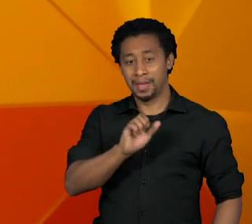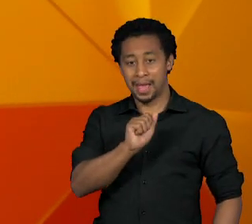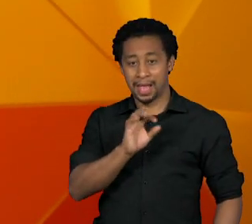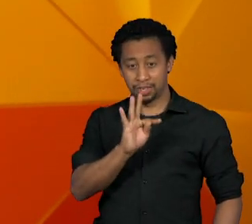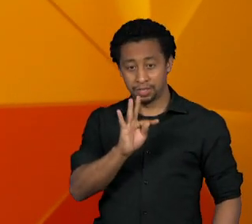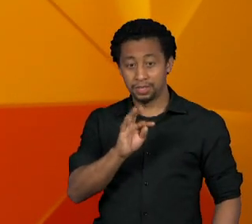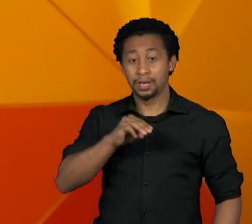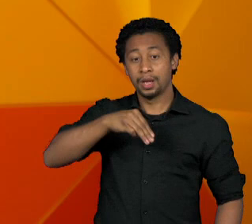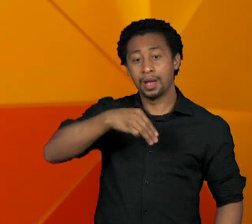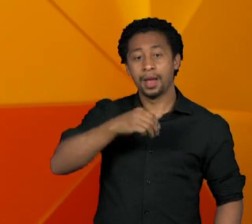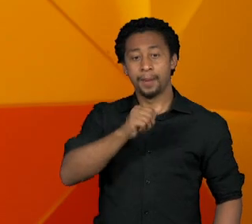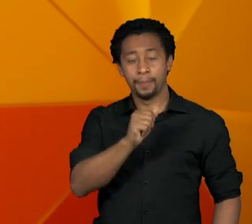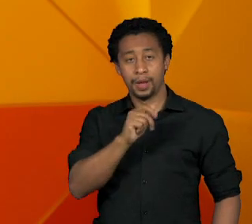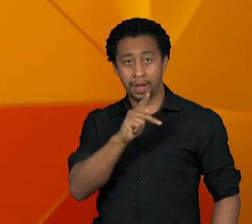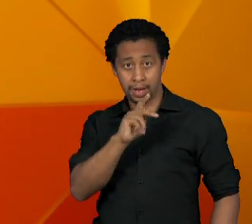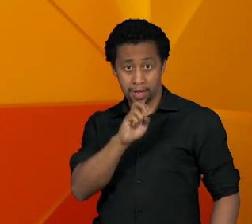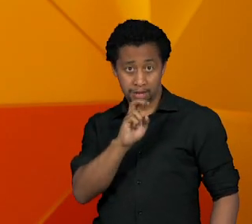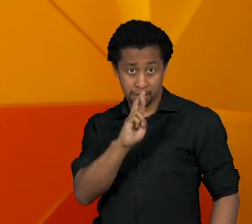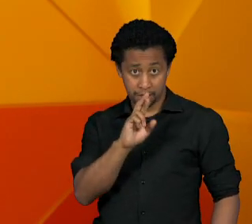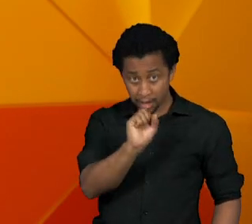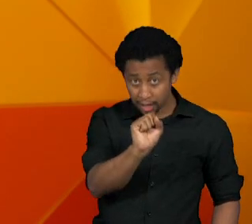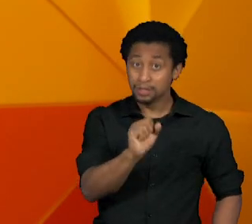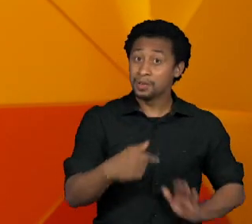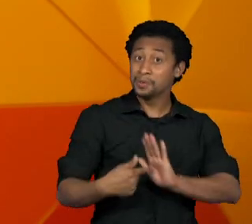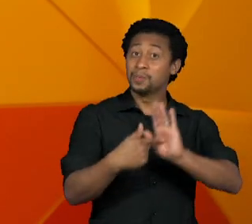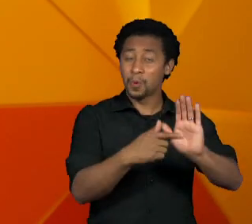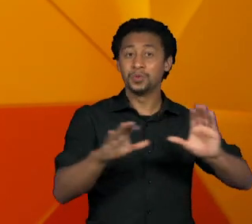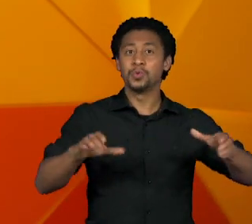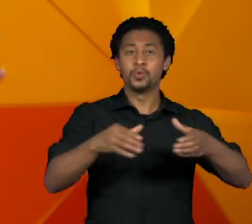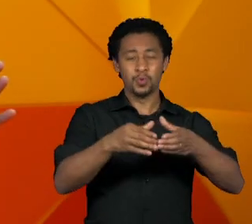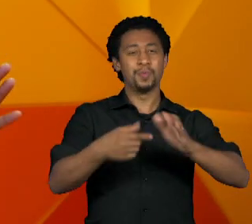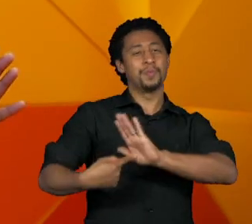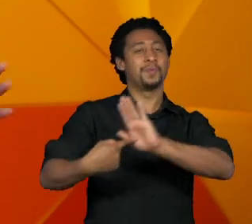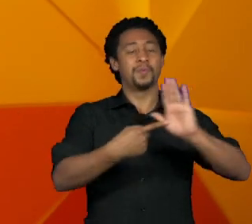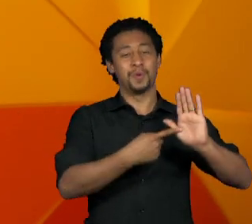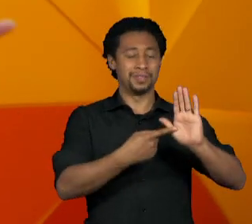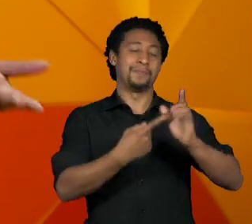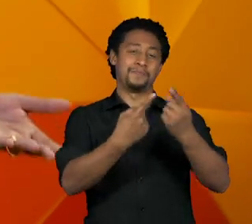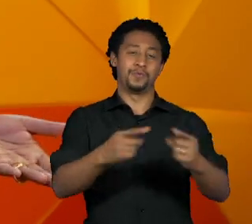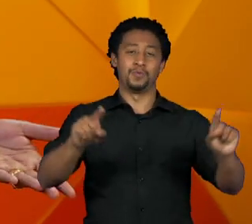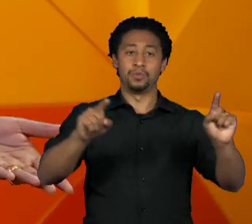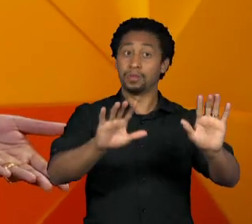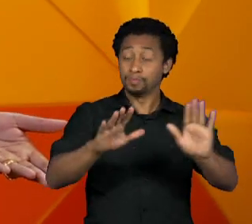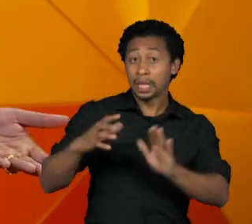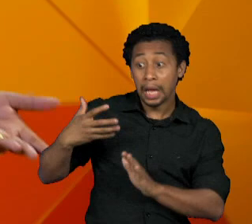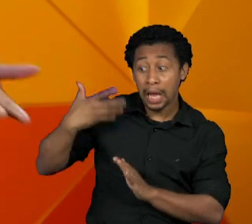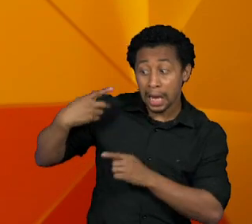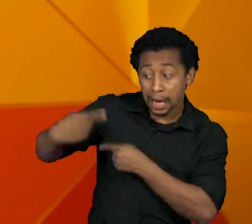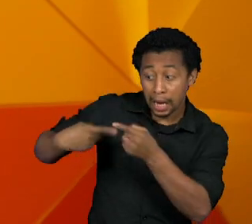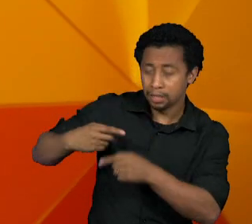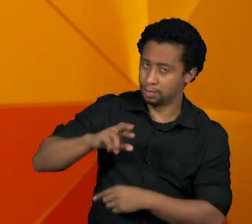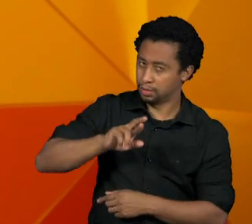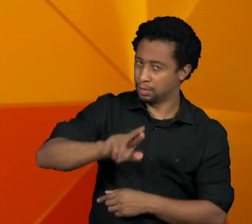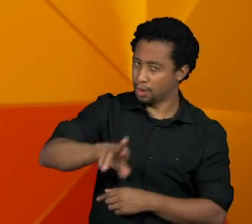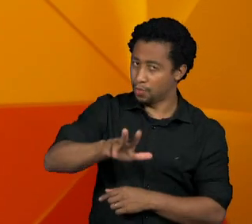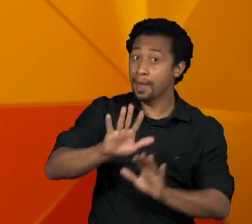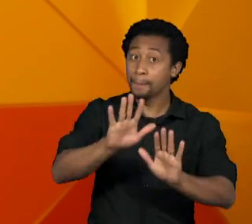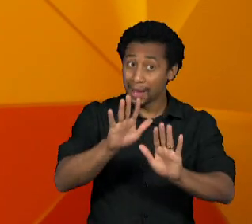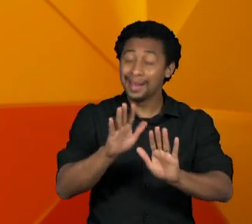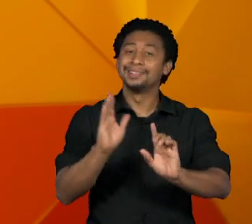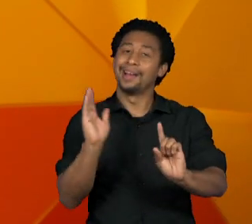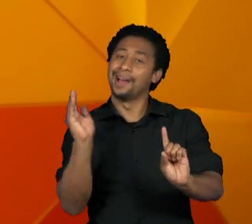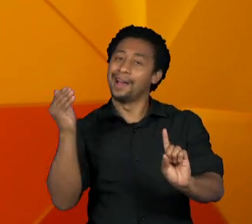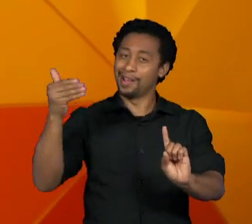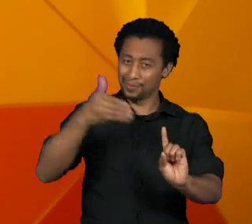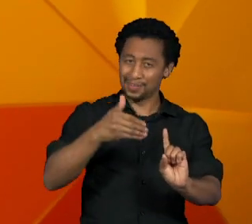dessa lógica sinfônica nas suas apresentações. Não é exatamente música clássica, mas a referência